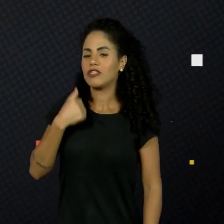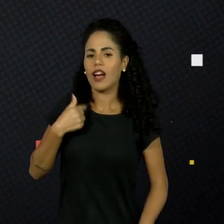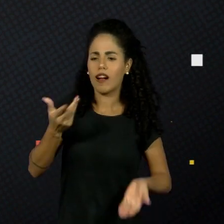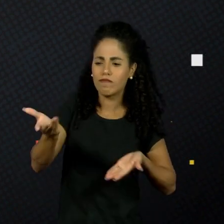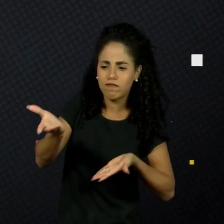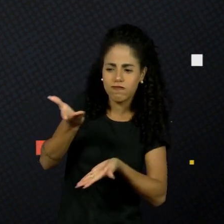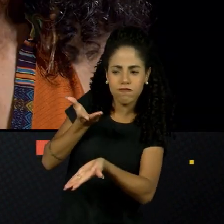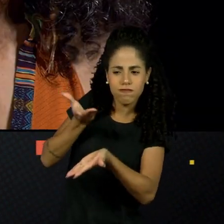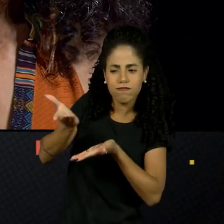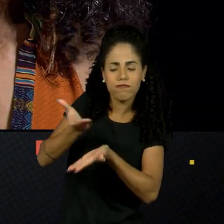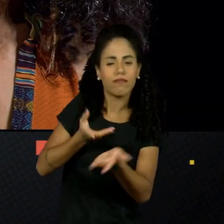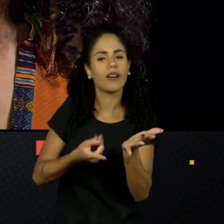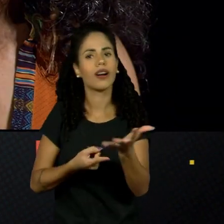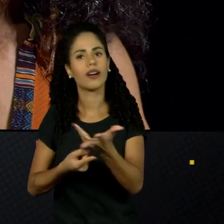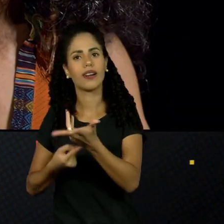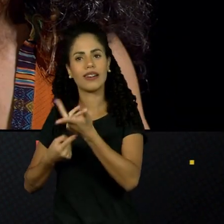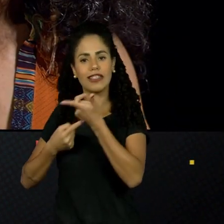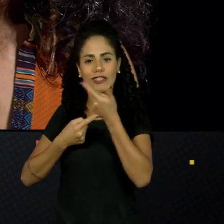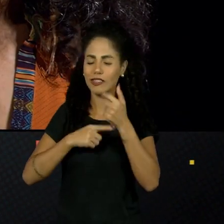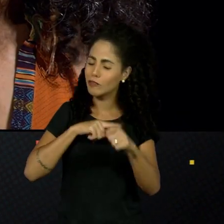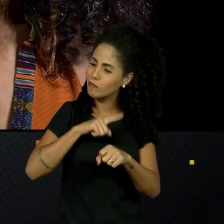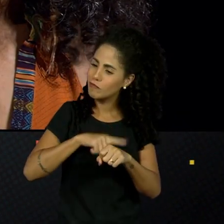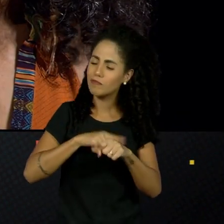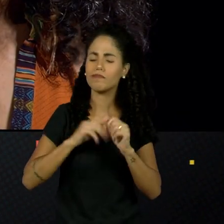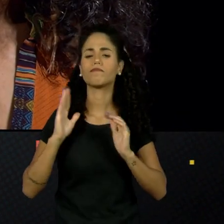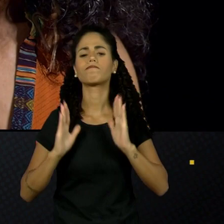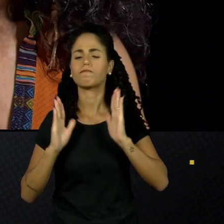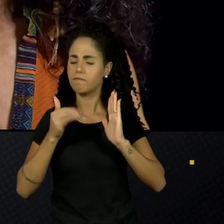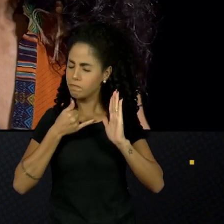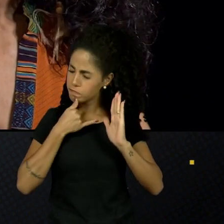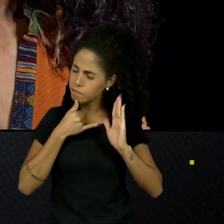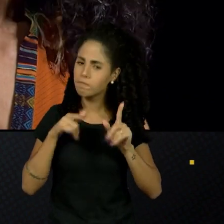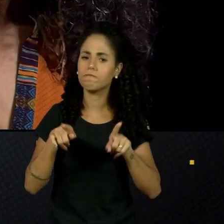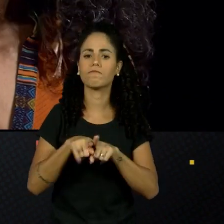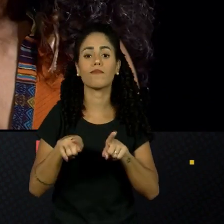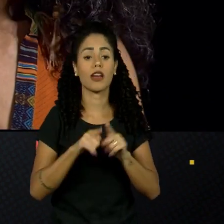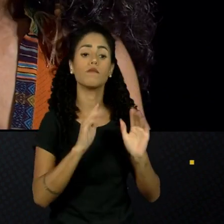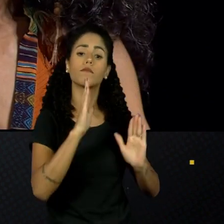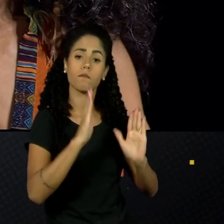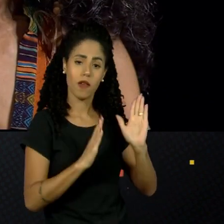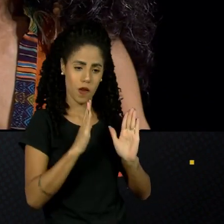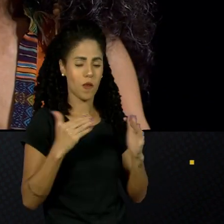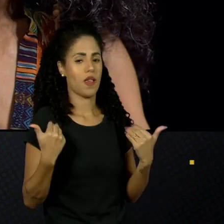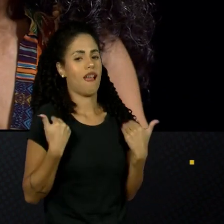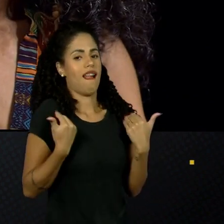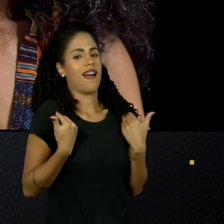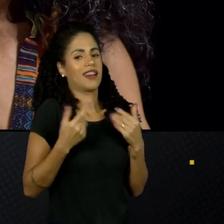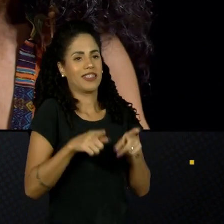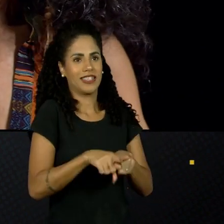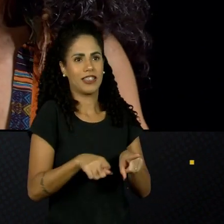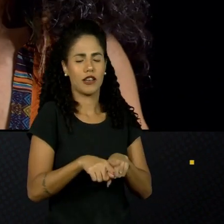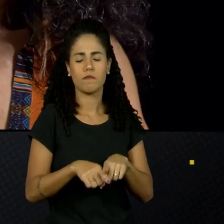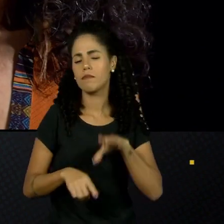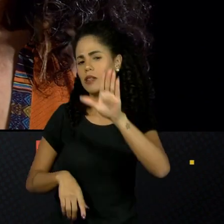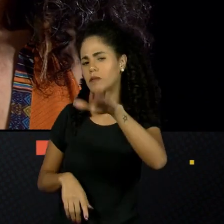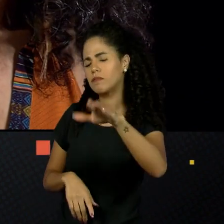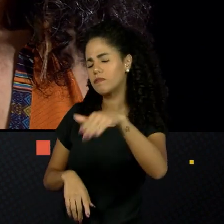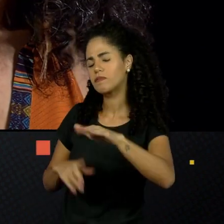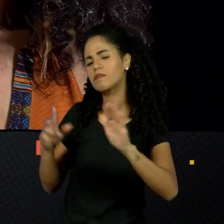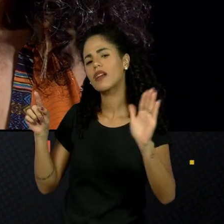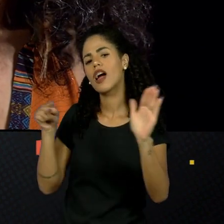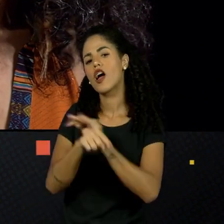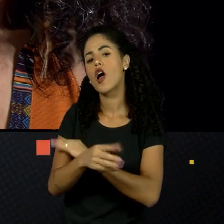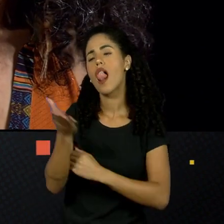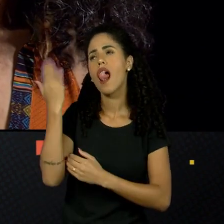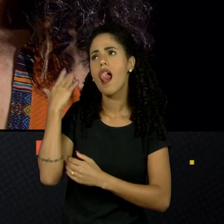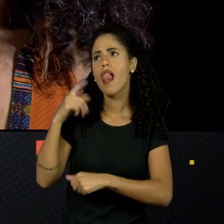trocas artísticas, momentos tristes, muitos momentos alegres. E eu vou perguntar aqui para a Badi se ela lembra de um momento lindo que a